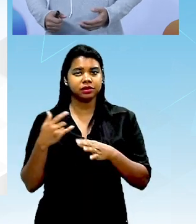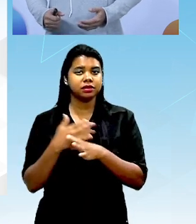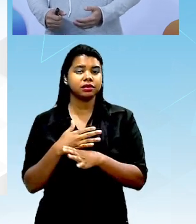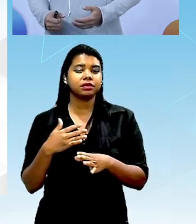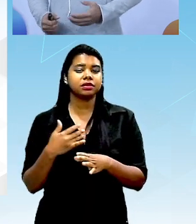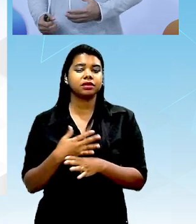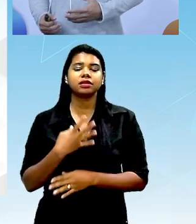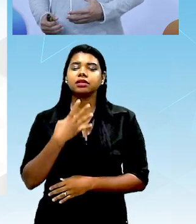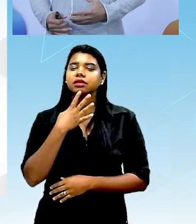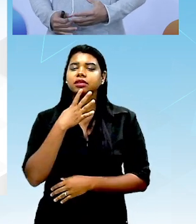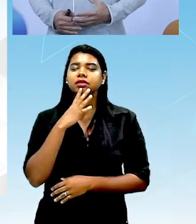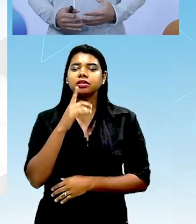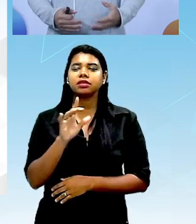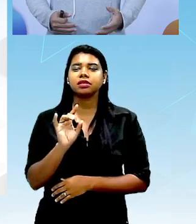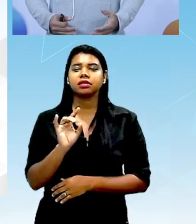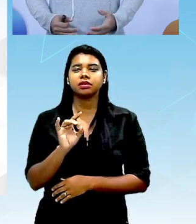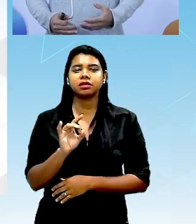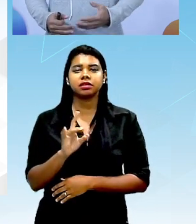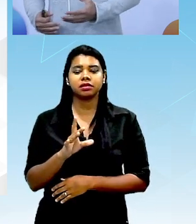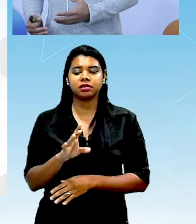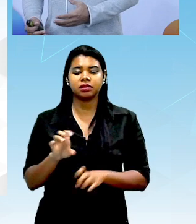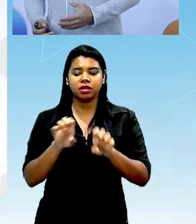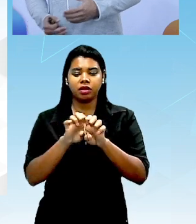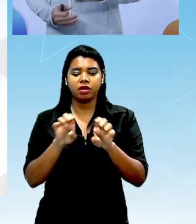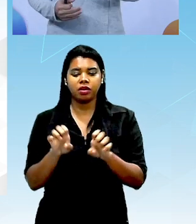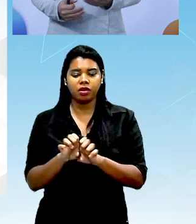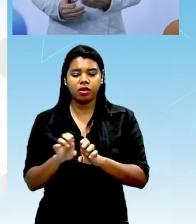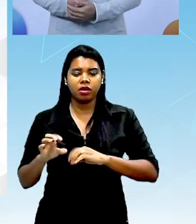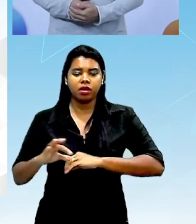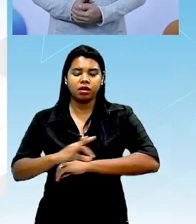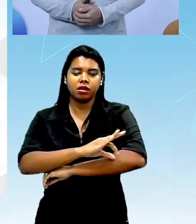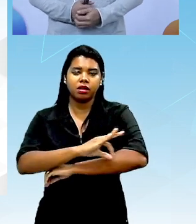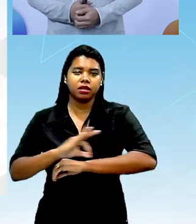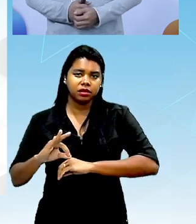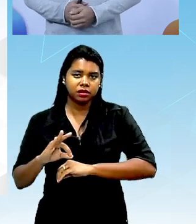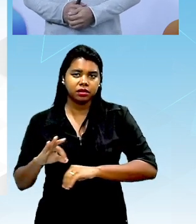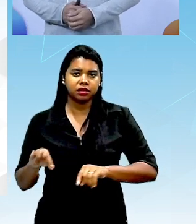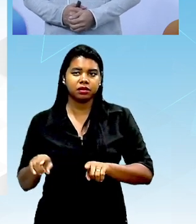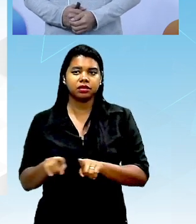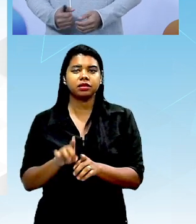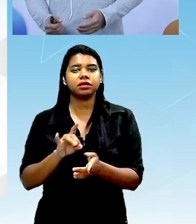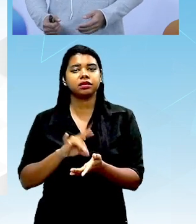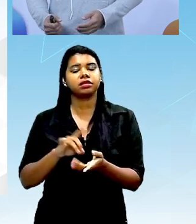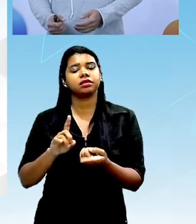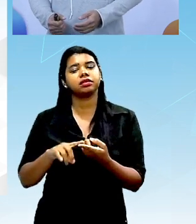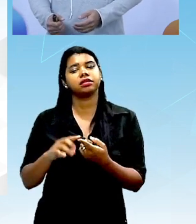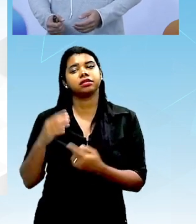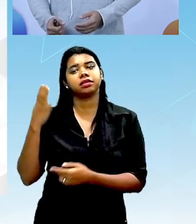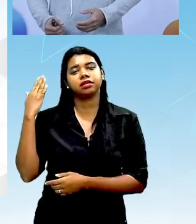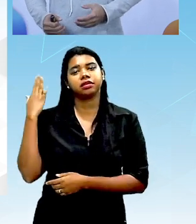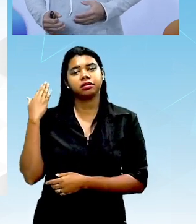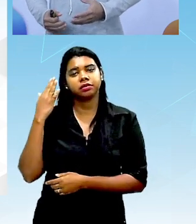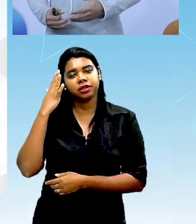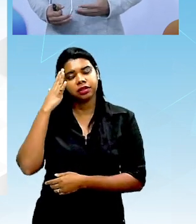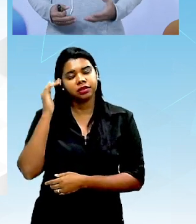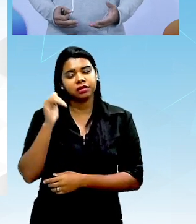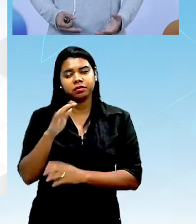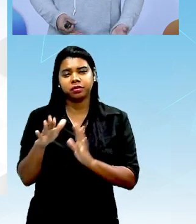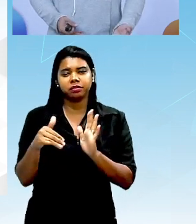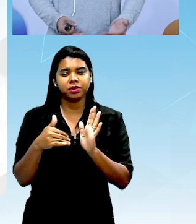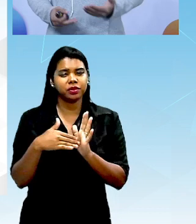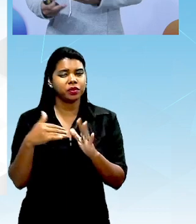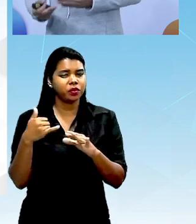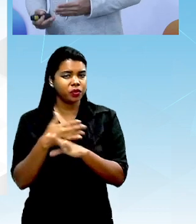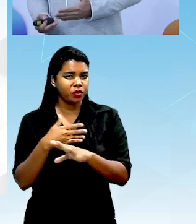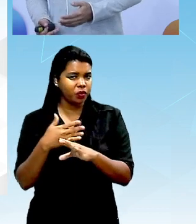e conhecer não só as estruturas arquitetônicas dessas obras antigas, mas também conhecer todo o Recife